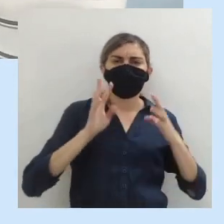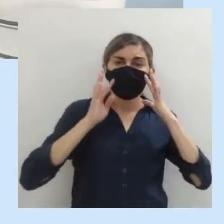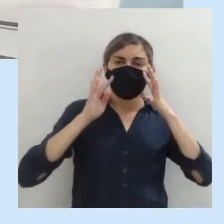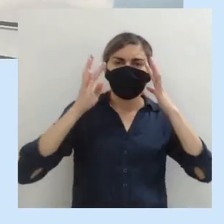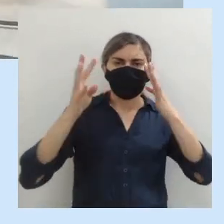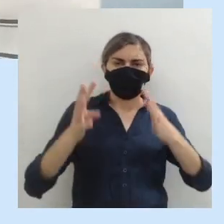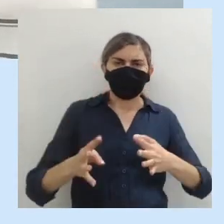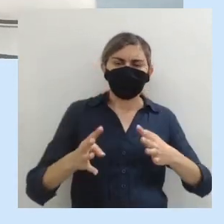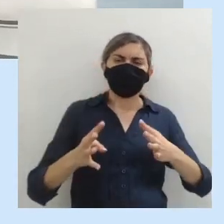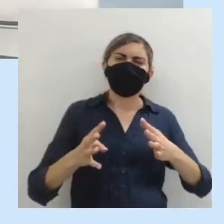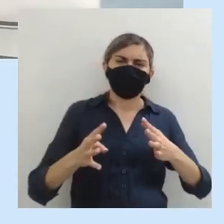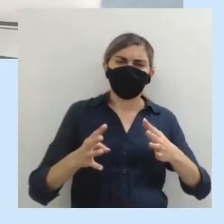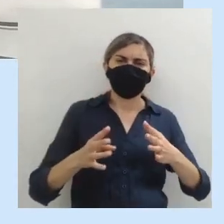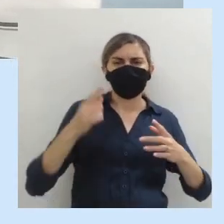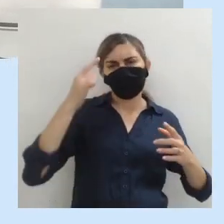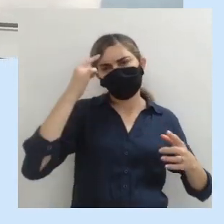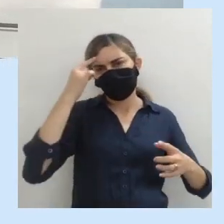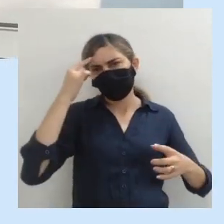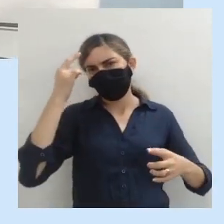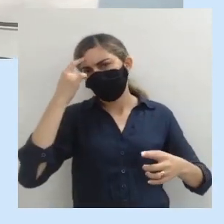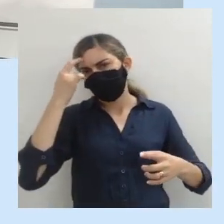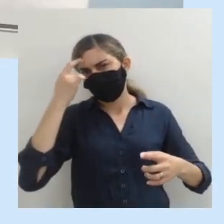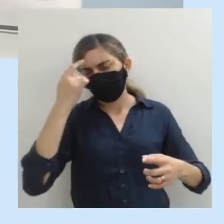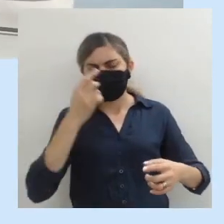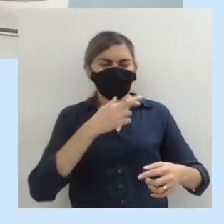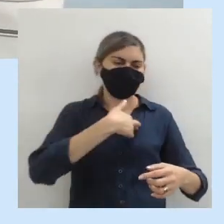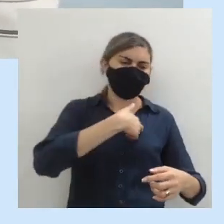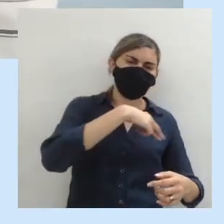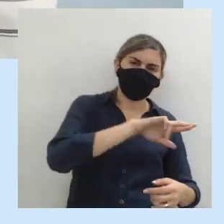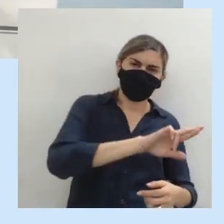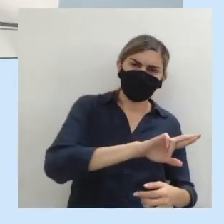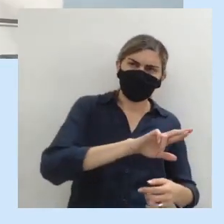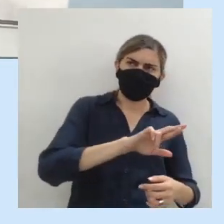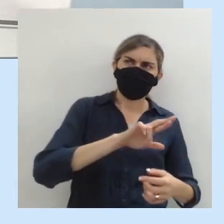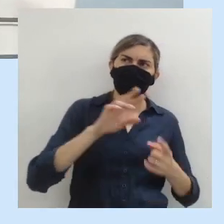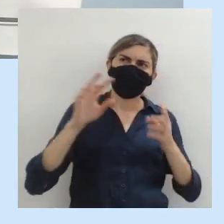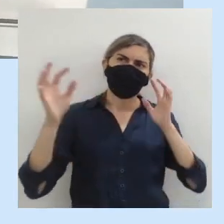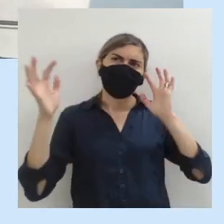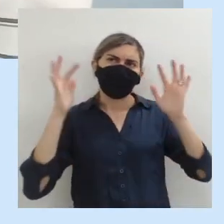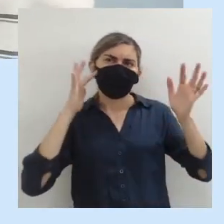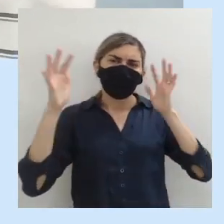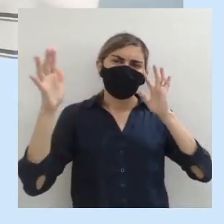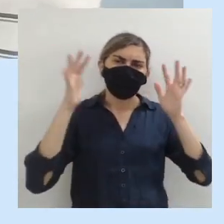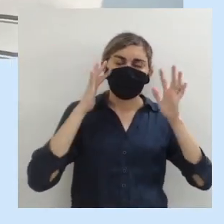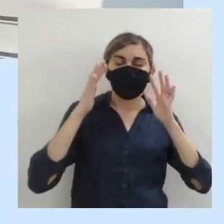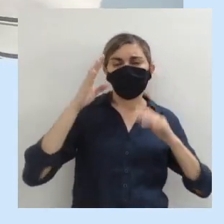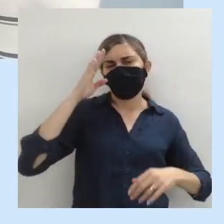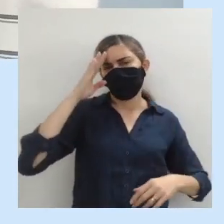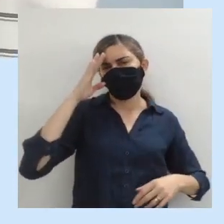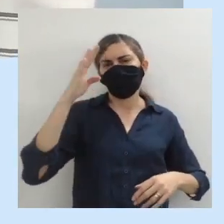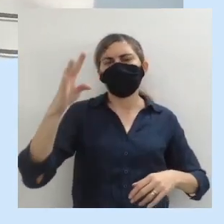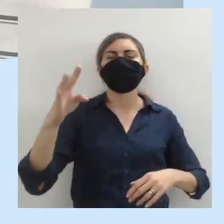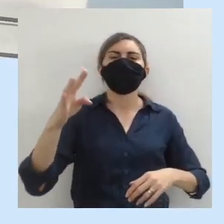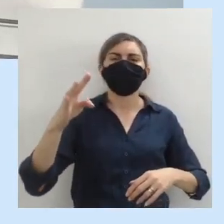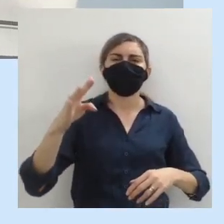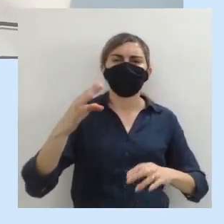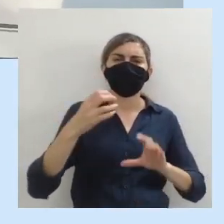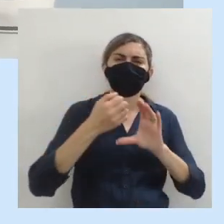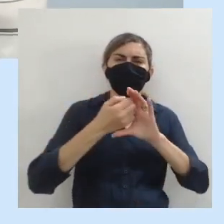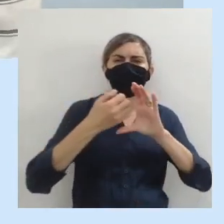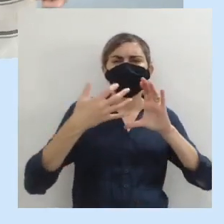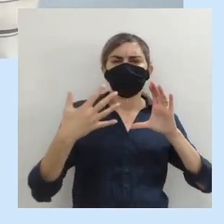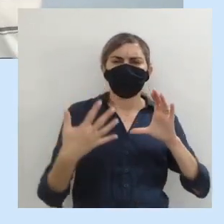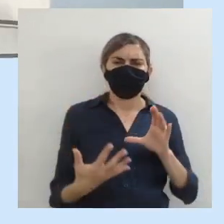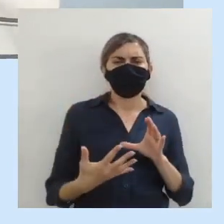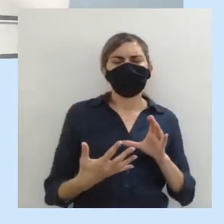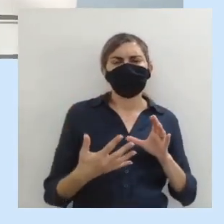atenção novamente. Pensamento racional e religioso, inclusive, é a principal